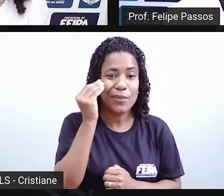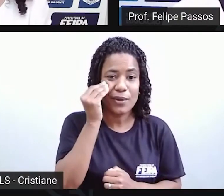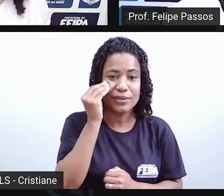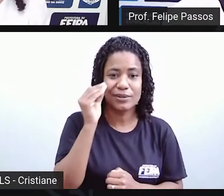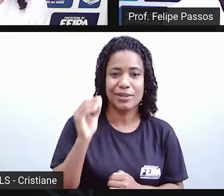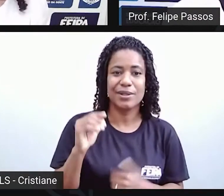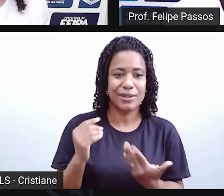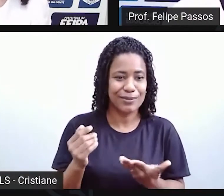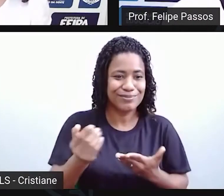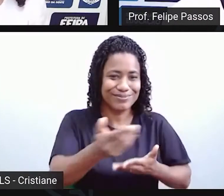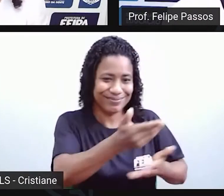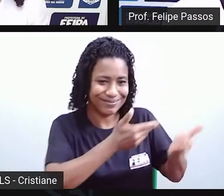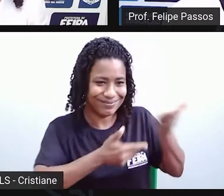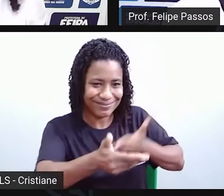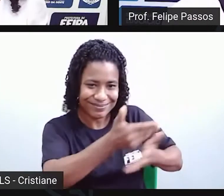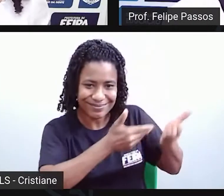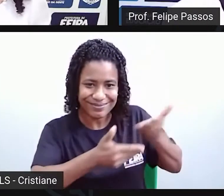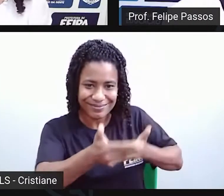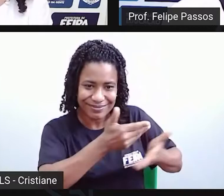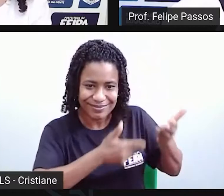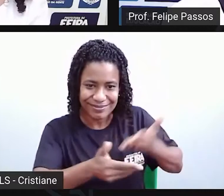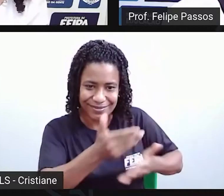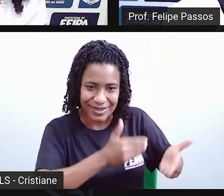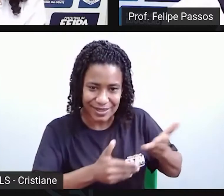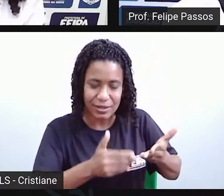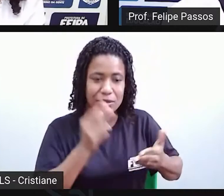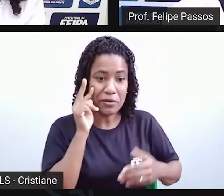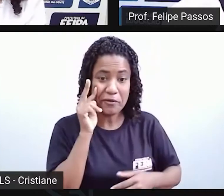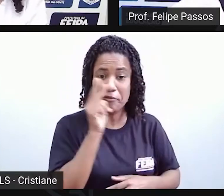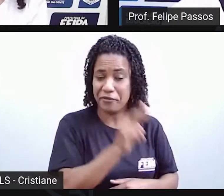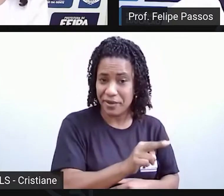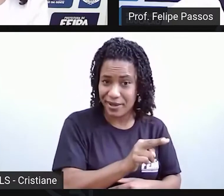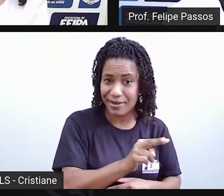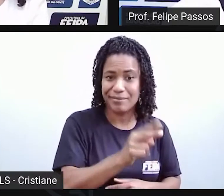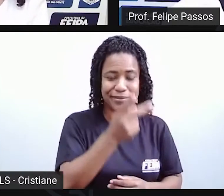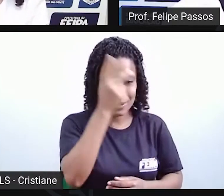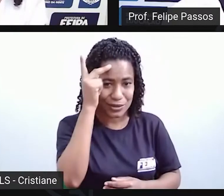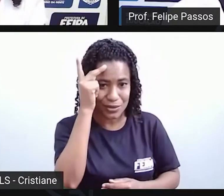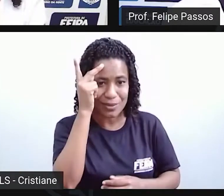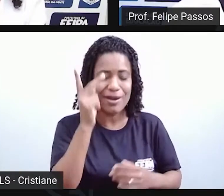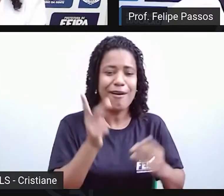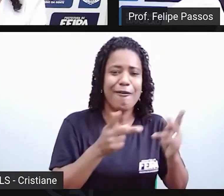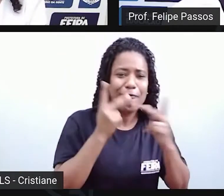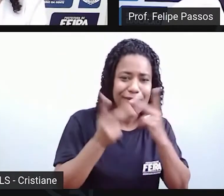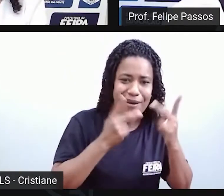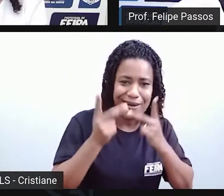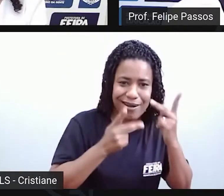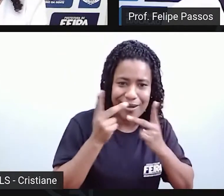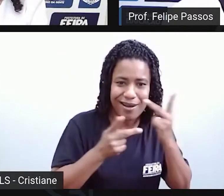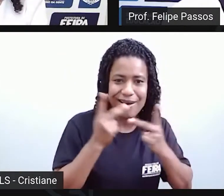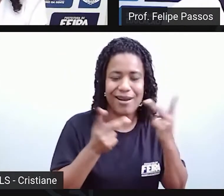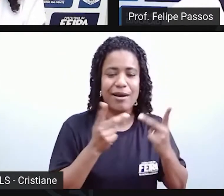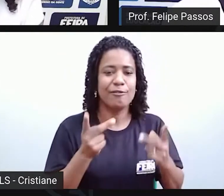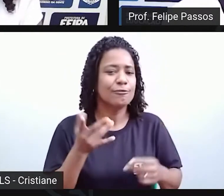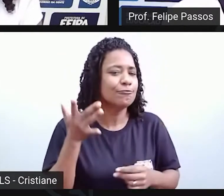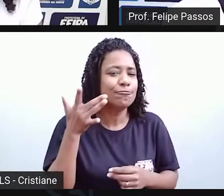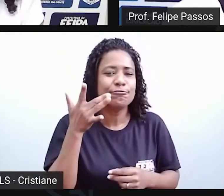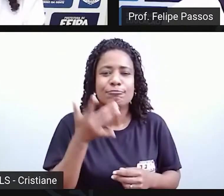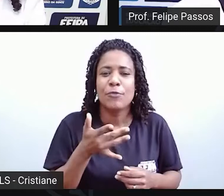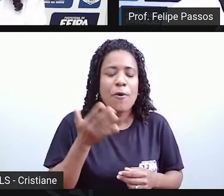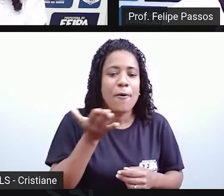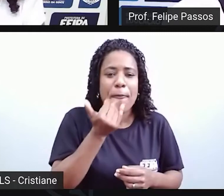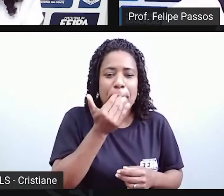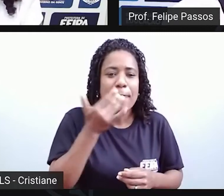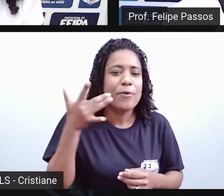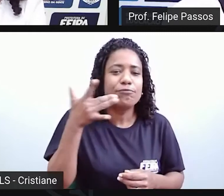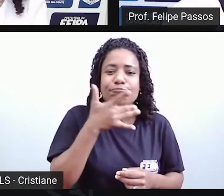real, a gente vai ouvir pessoas falando e tratando alguns alimentos e algumas práticas como gordice. Eu vou comer